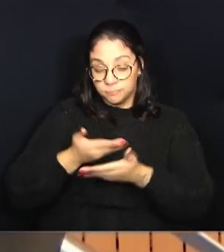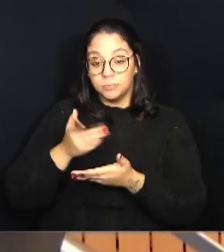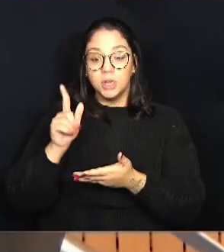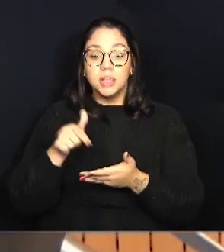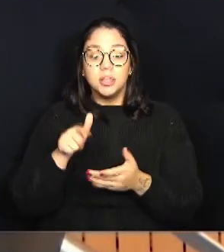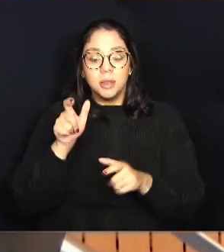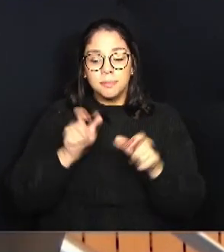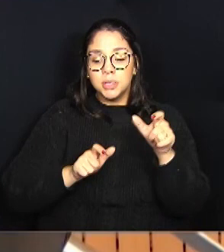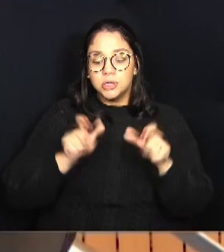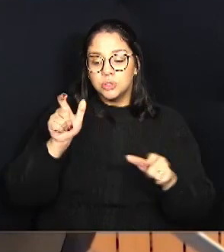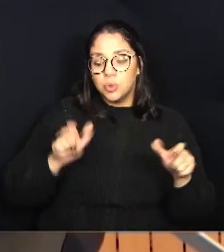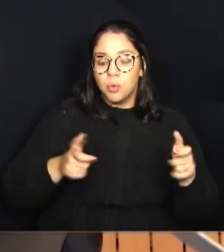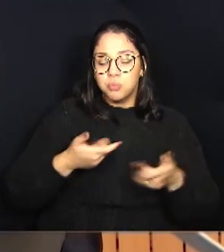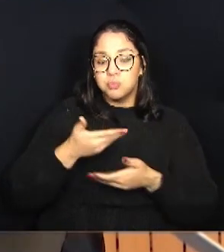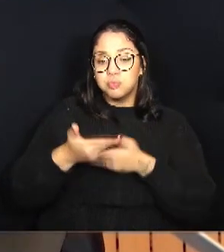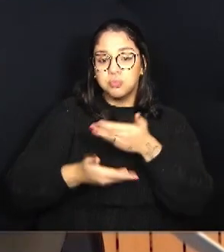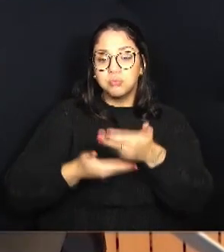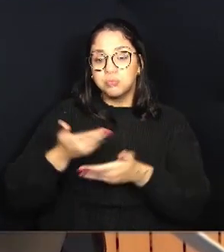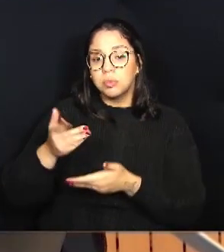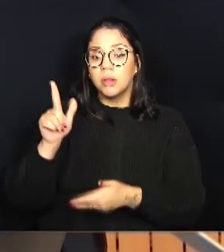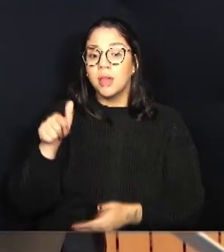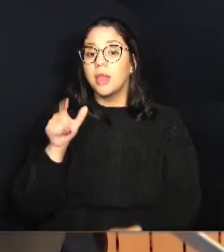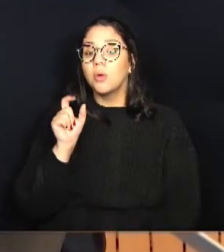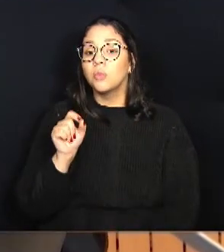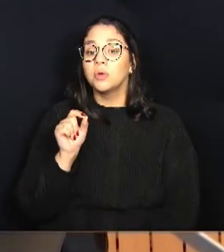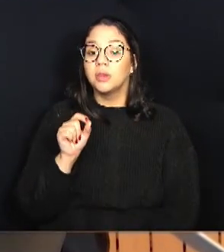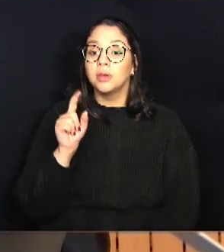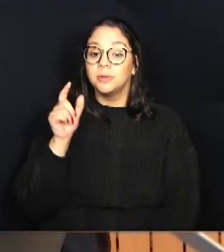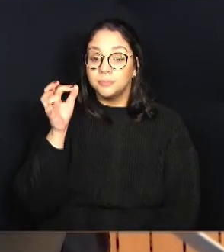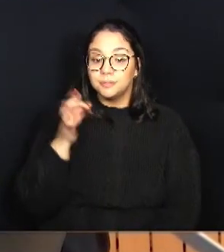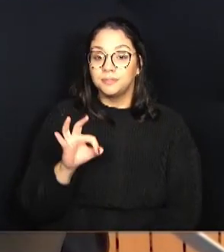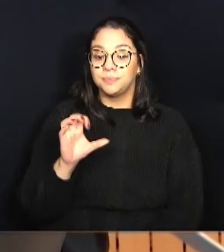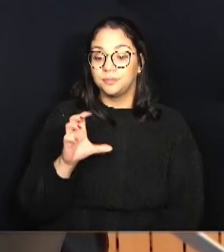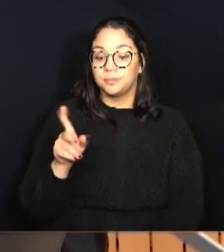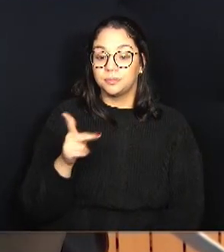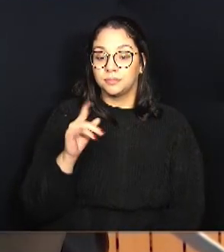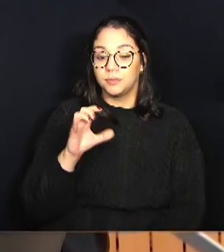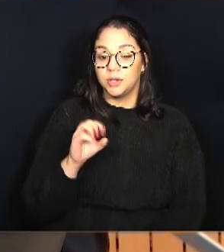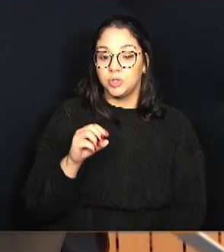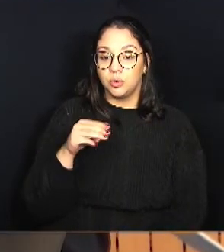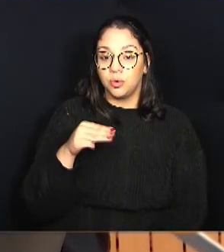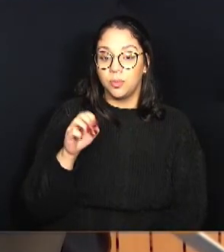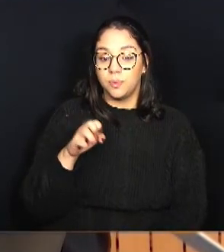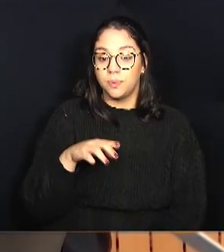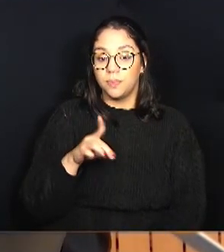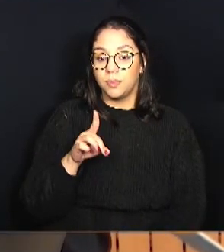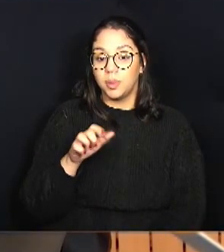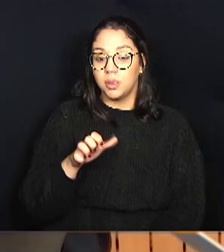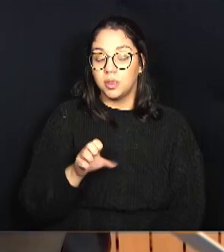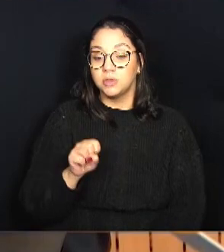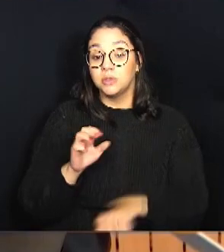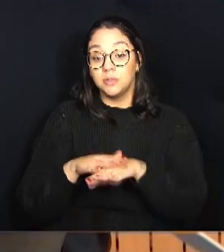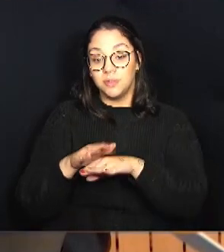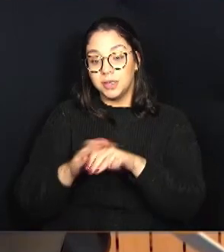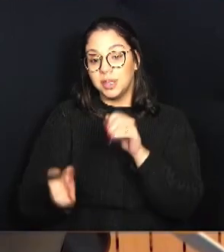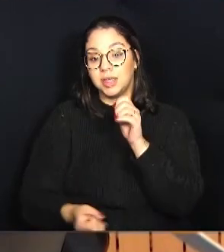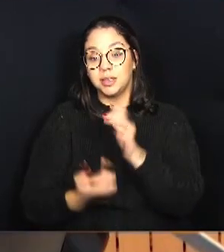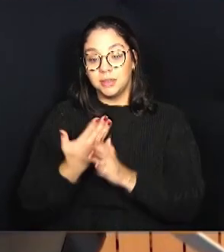convivência, André, certamente é o que fez Chico Mendes, que dá nome a esta